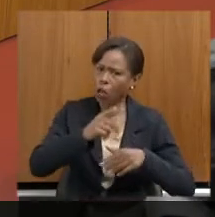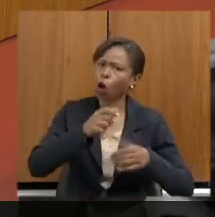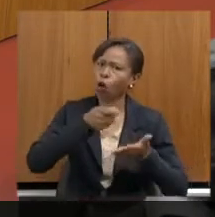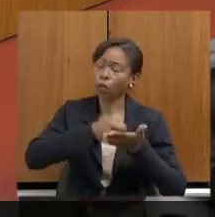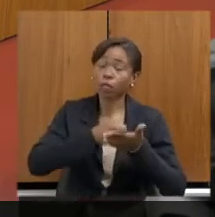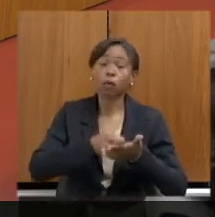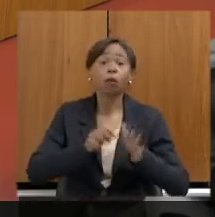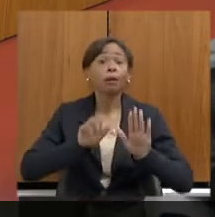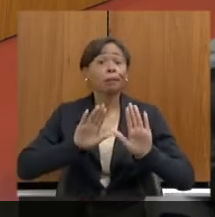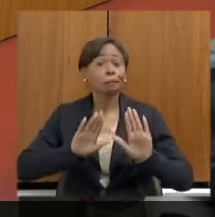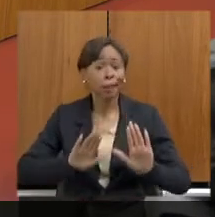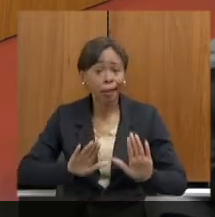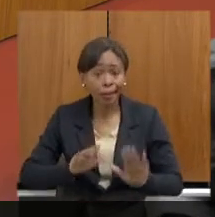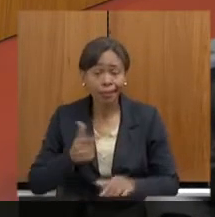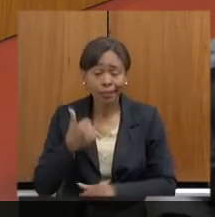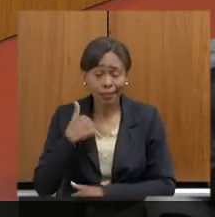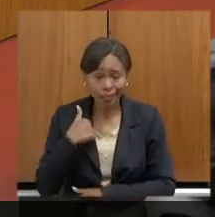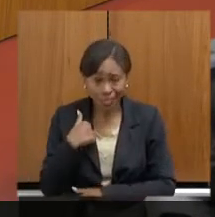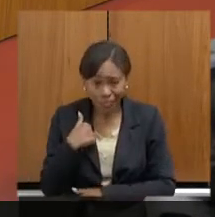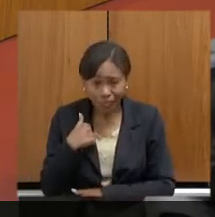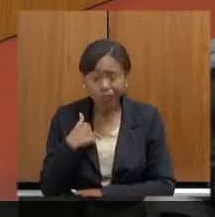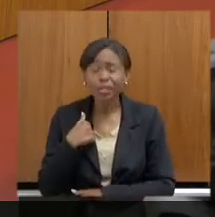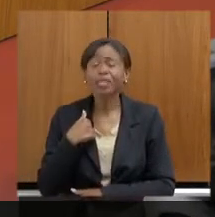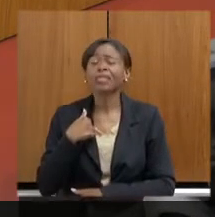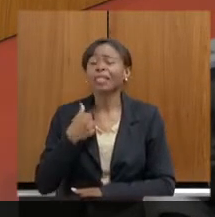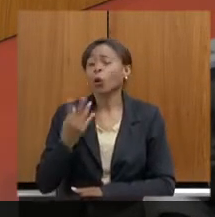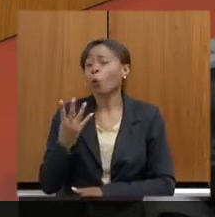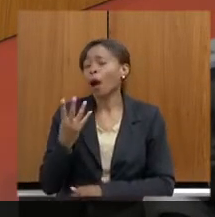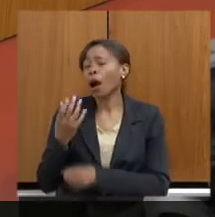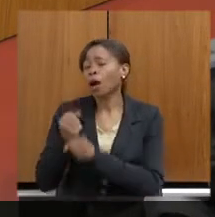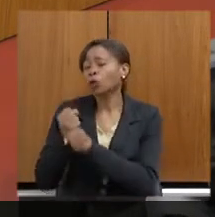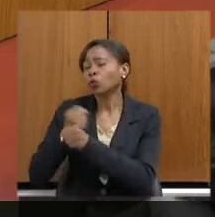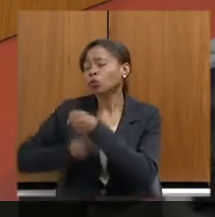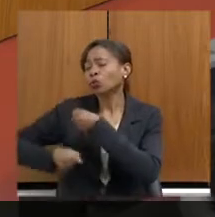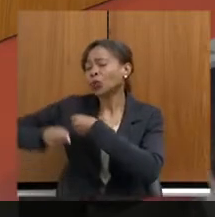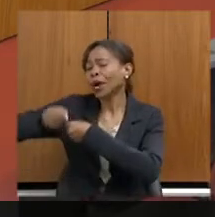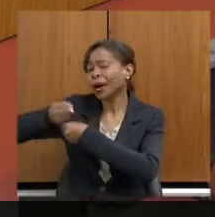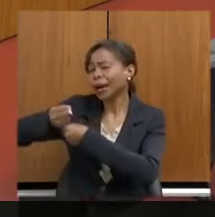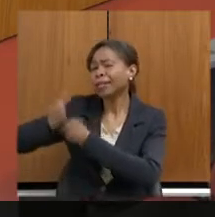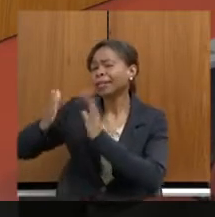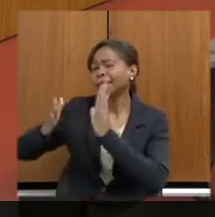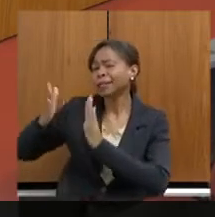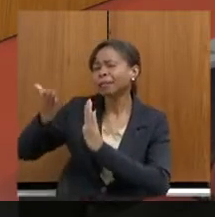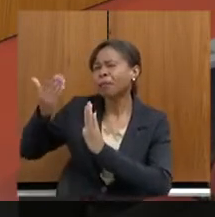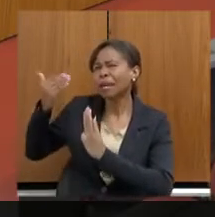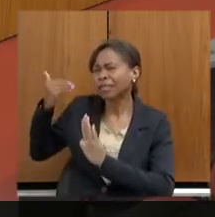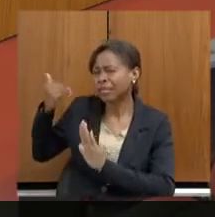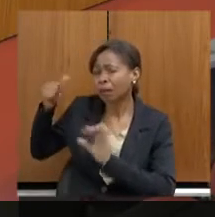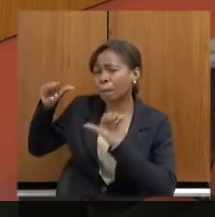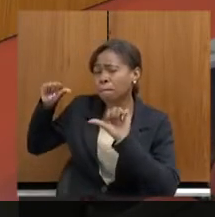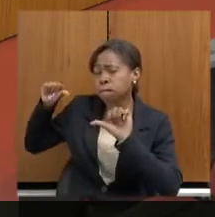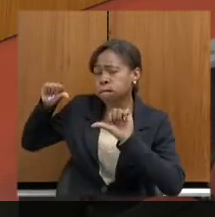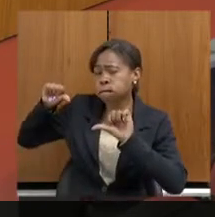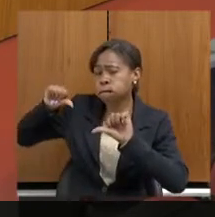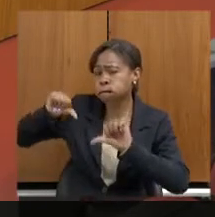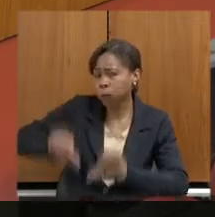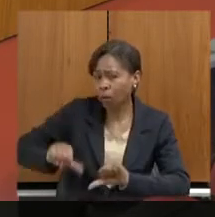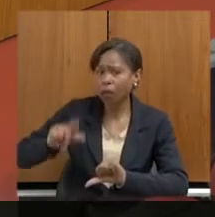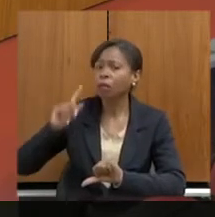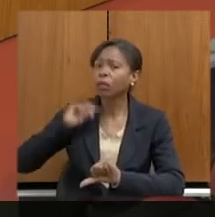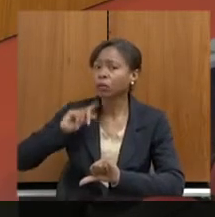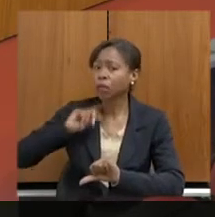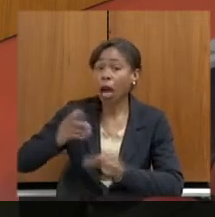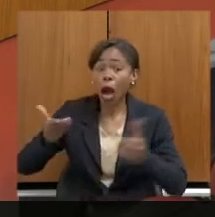quem viveu quatro anos naquele período negro de Minas Gerais e ver hoje que que tá sendo feito a gente